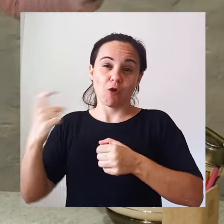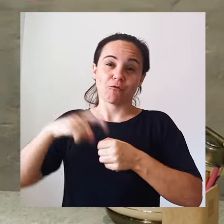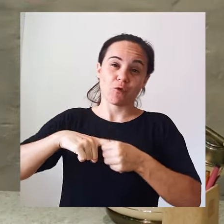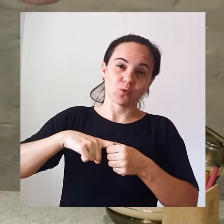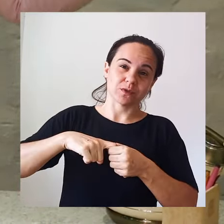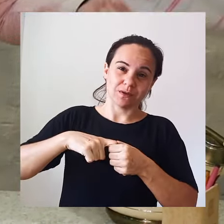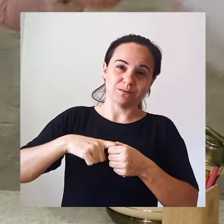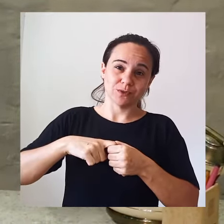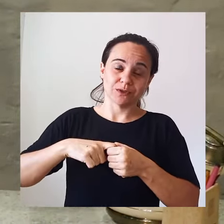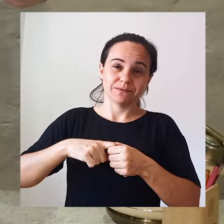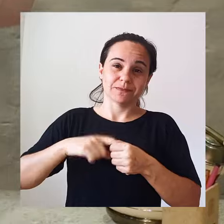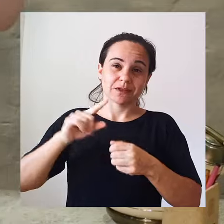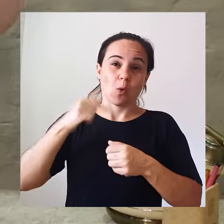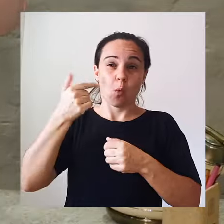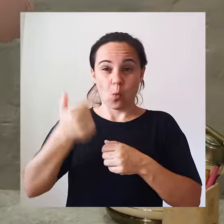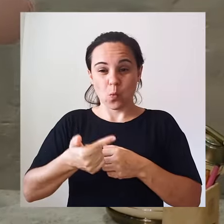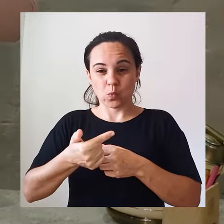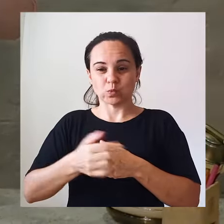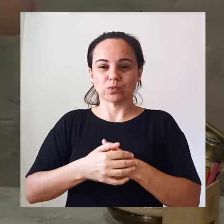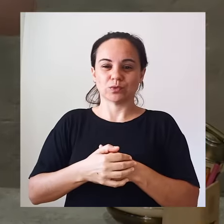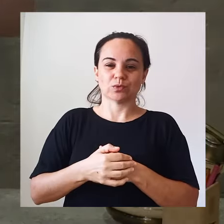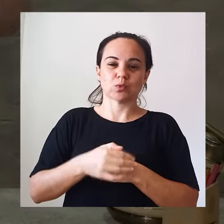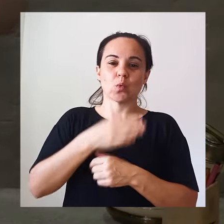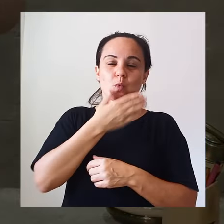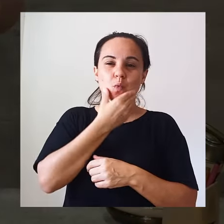do Plácido e a Juvecinha.